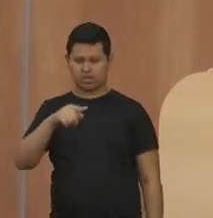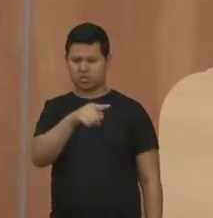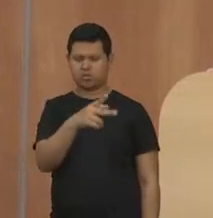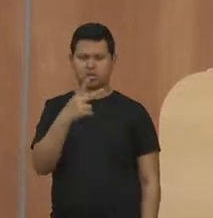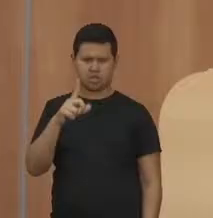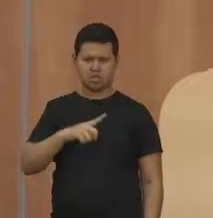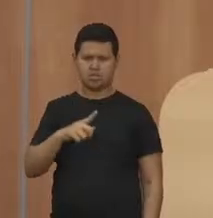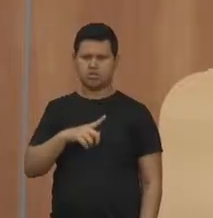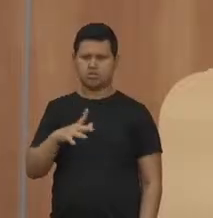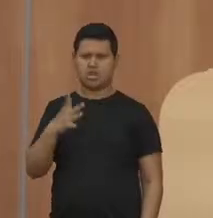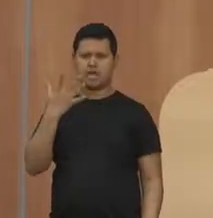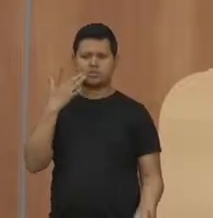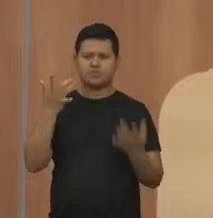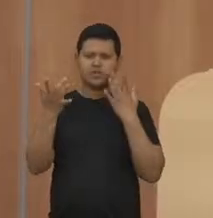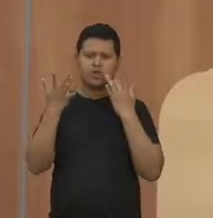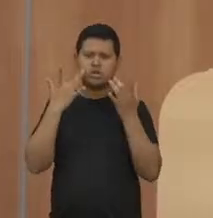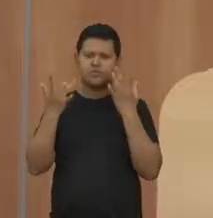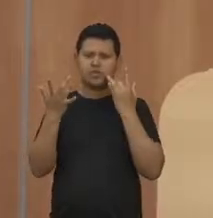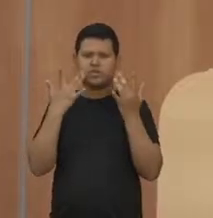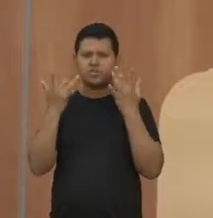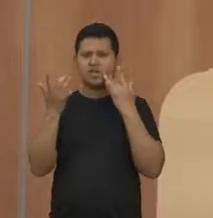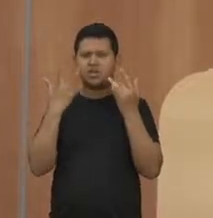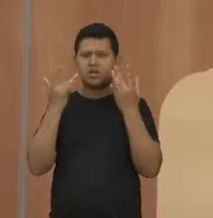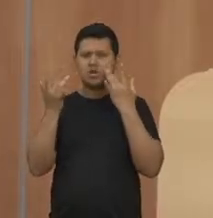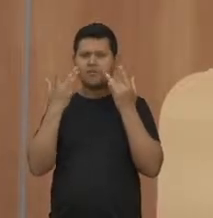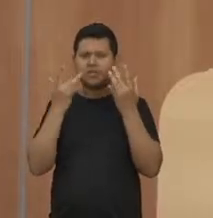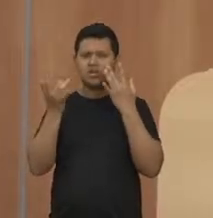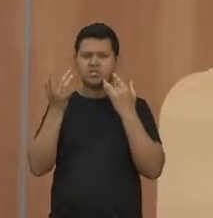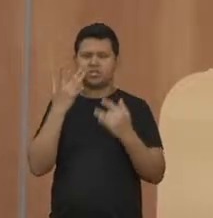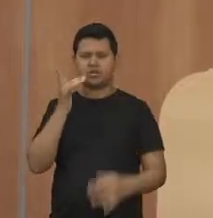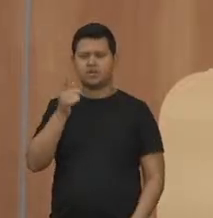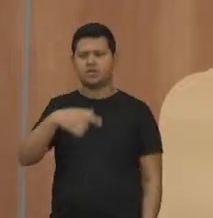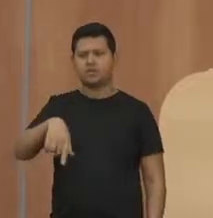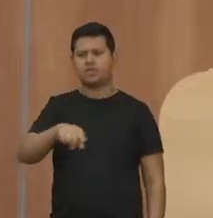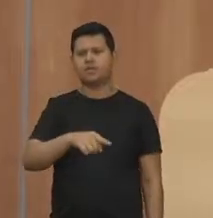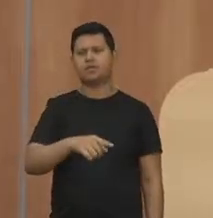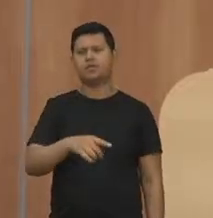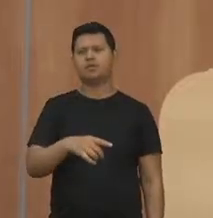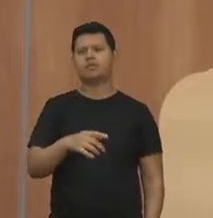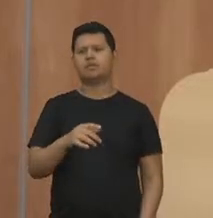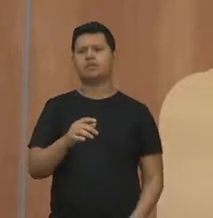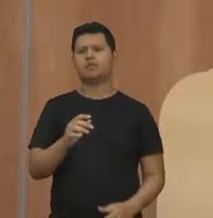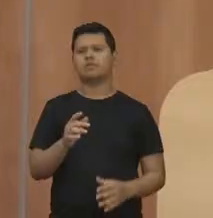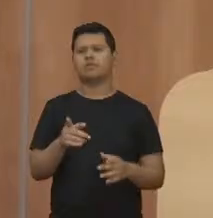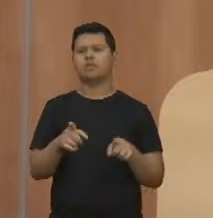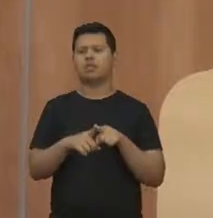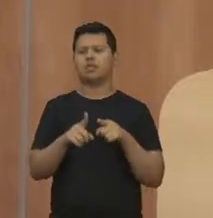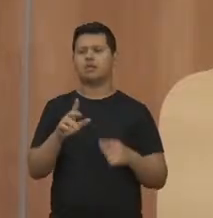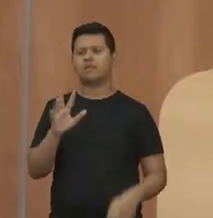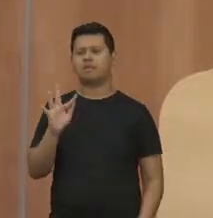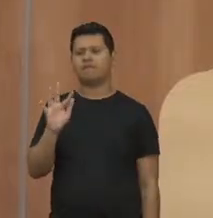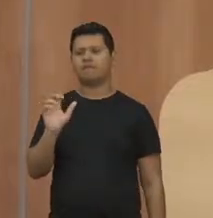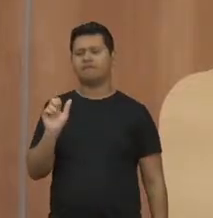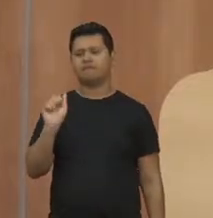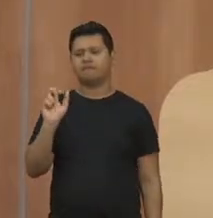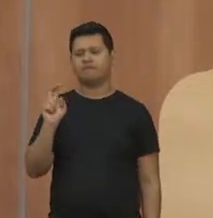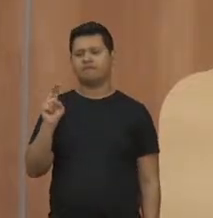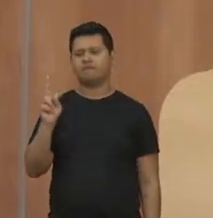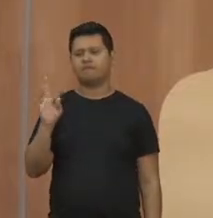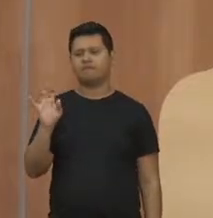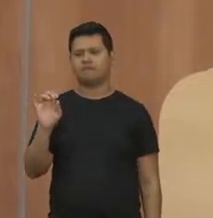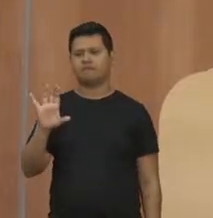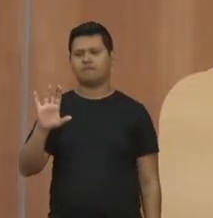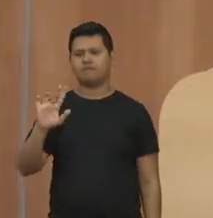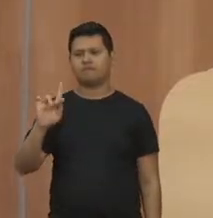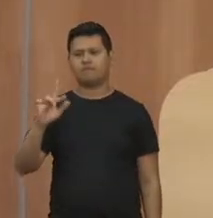que ainda tem esse teatro, né? Inclusive eu fazia fantoche também, então a gente também tem esses dotes, né, Sidney? De fazer o fantoche,